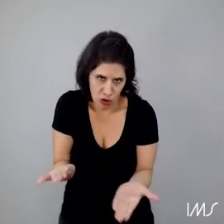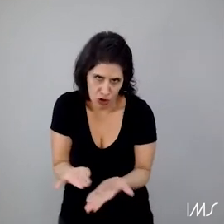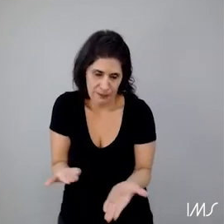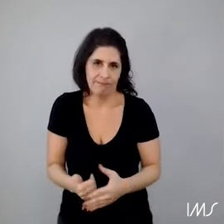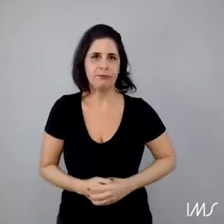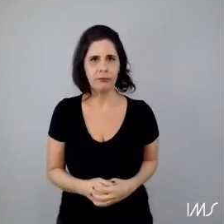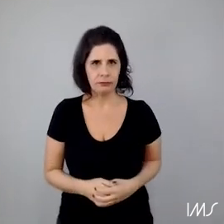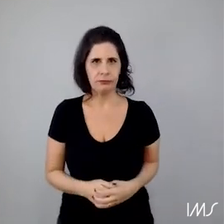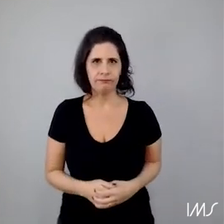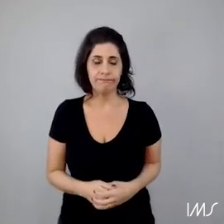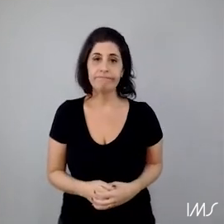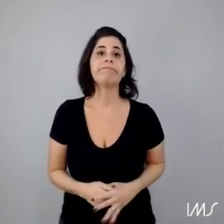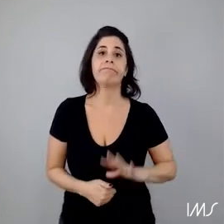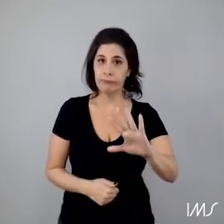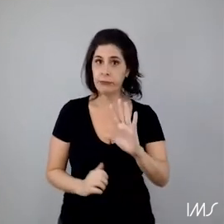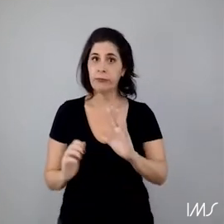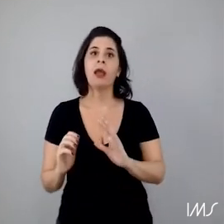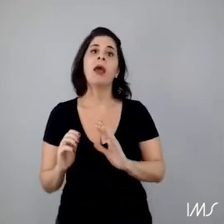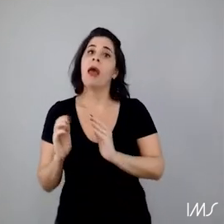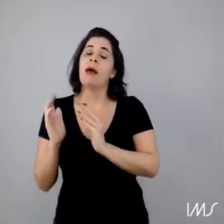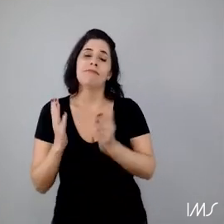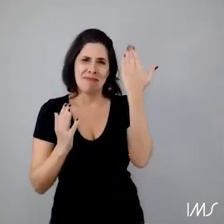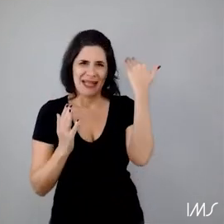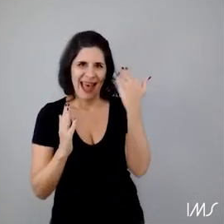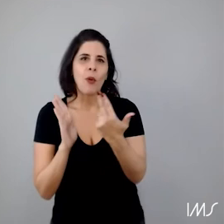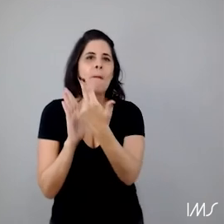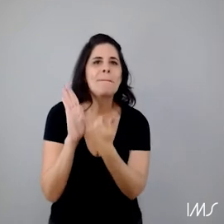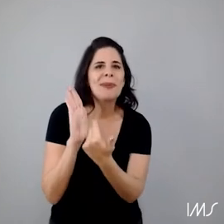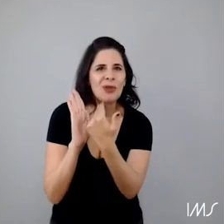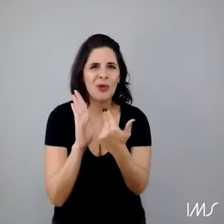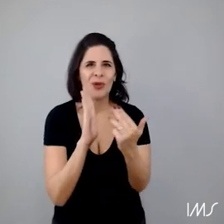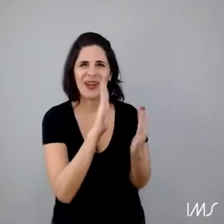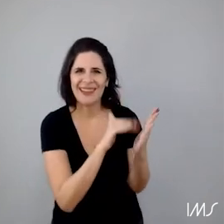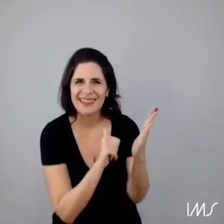autores e teóricos e historiadores que fizeram parte,